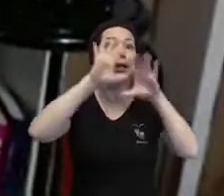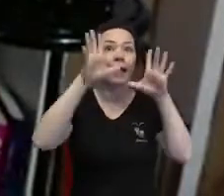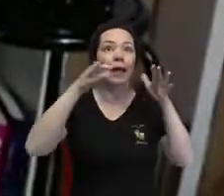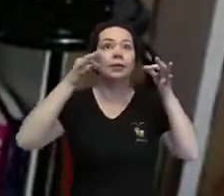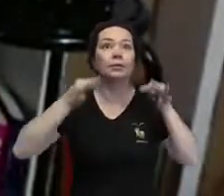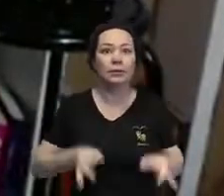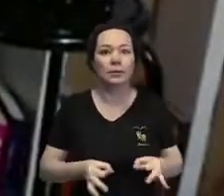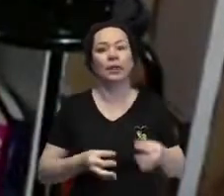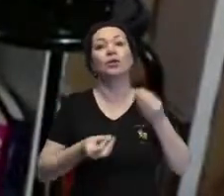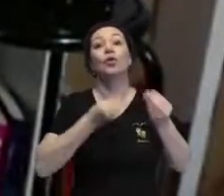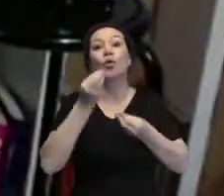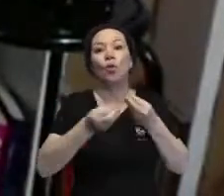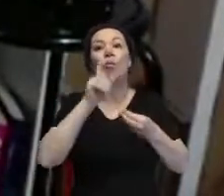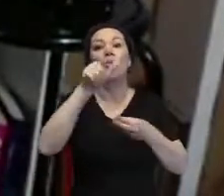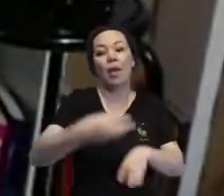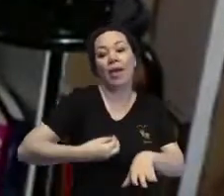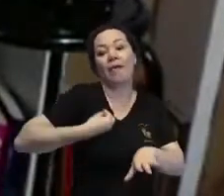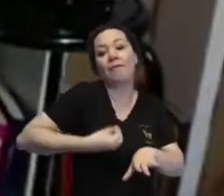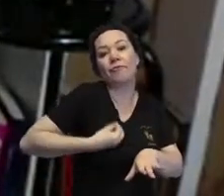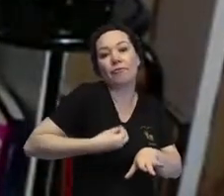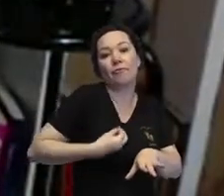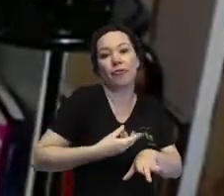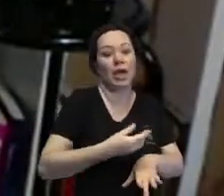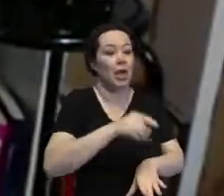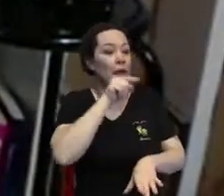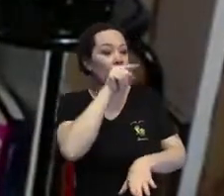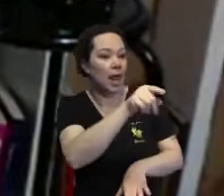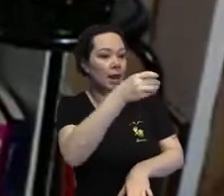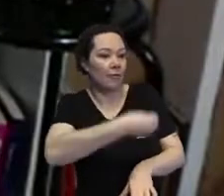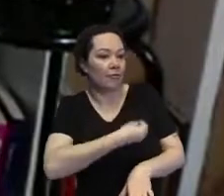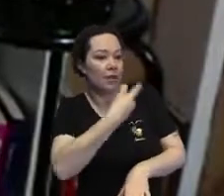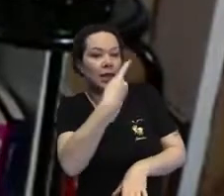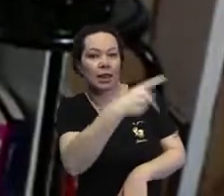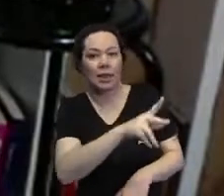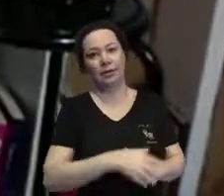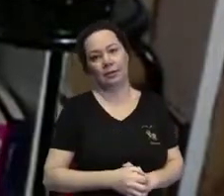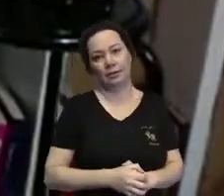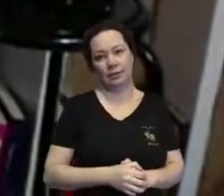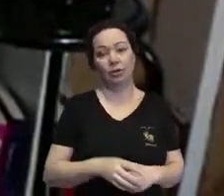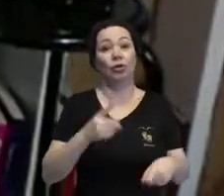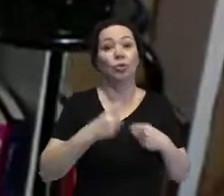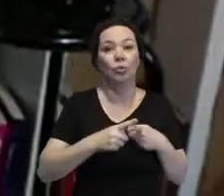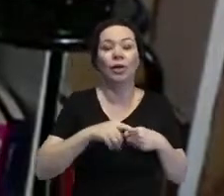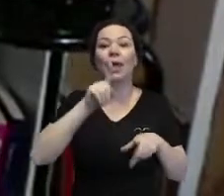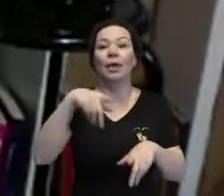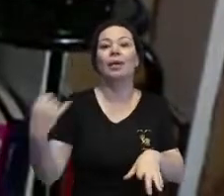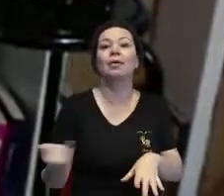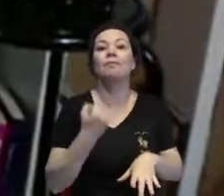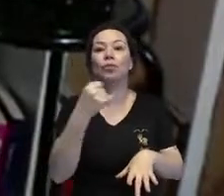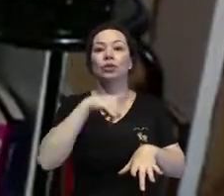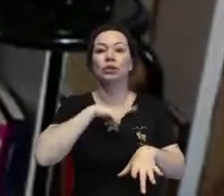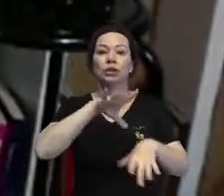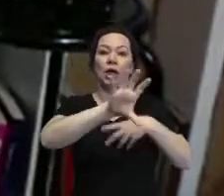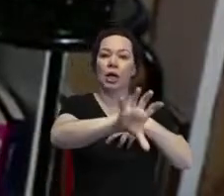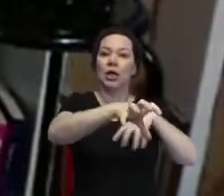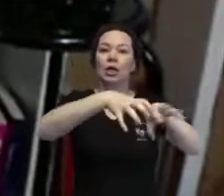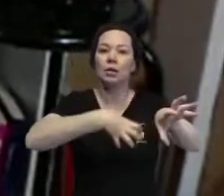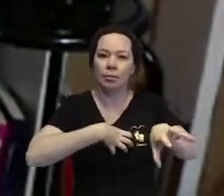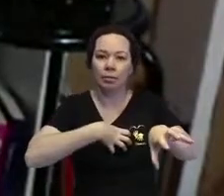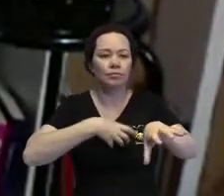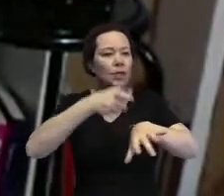com a sandália do outro. Por isso que o processo de escuta empática é